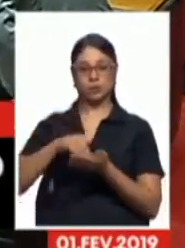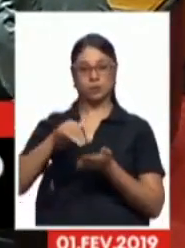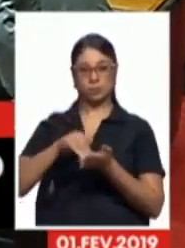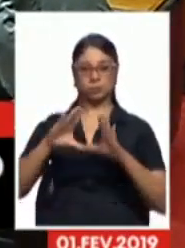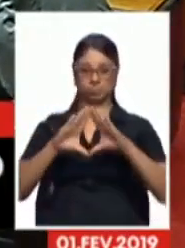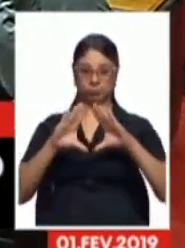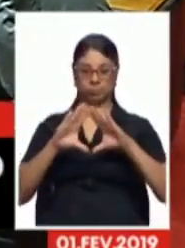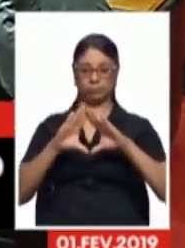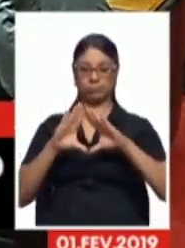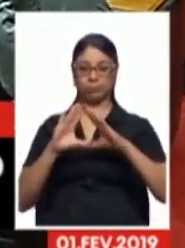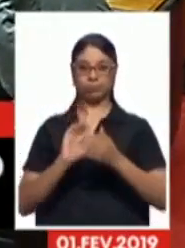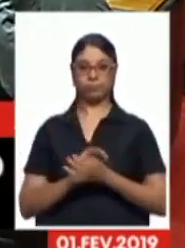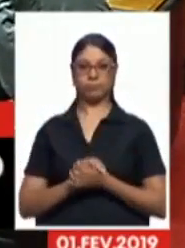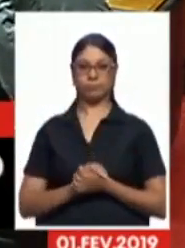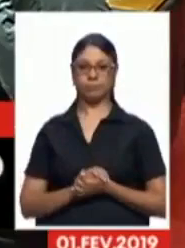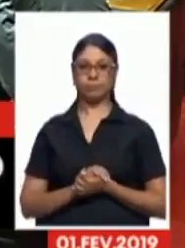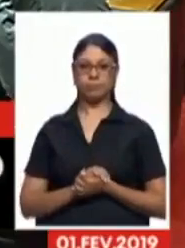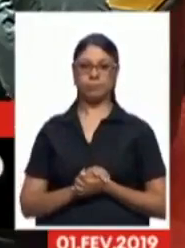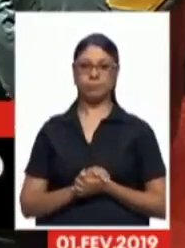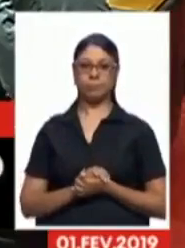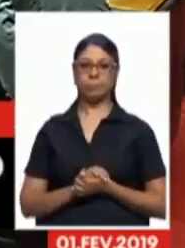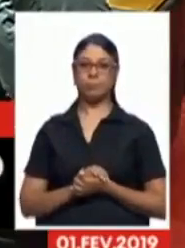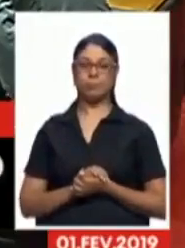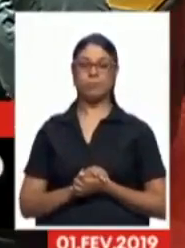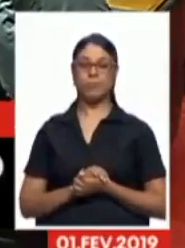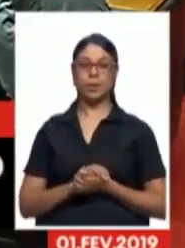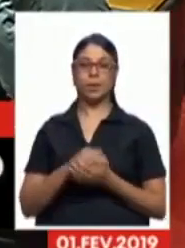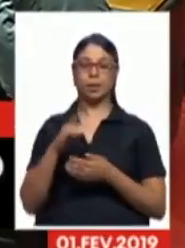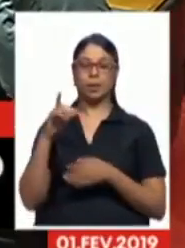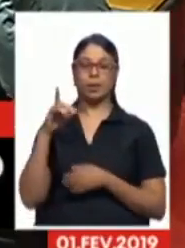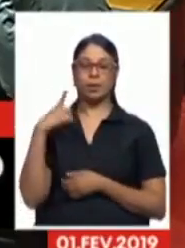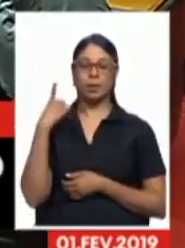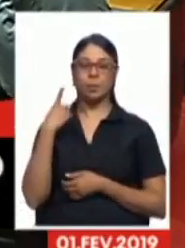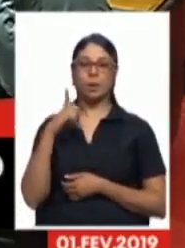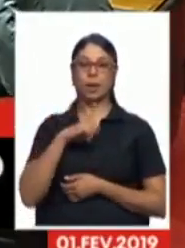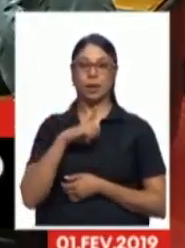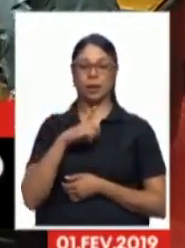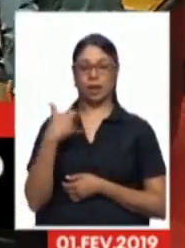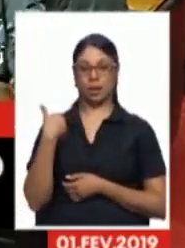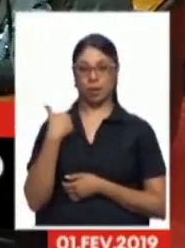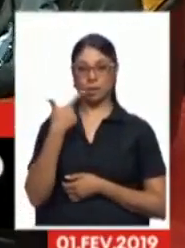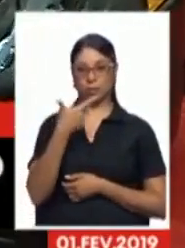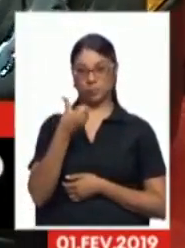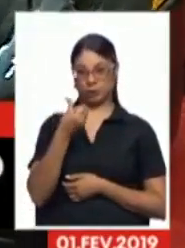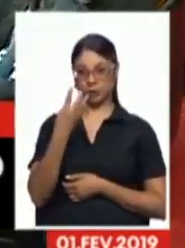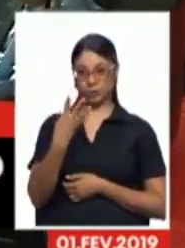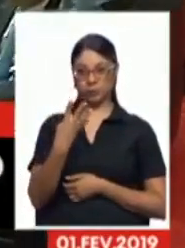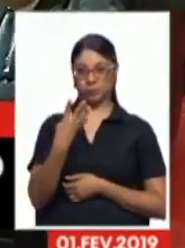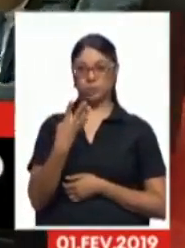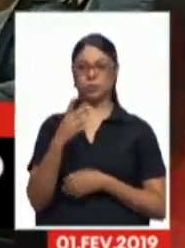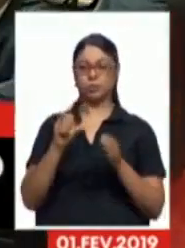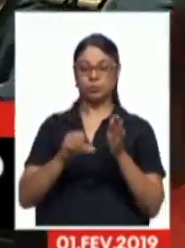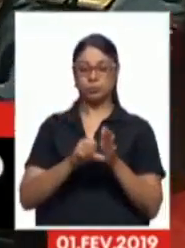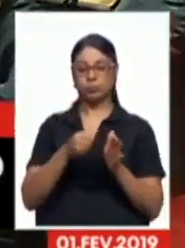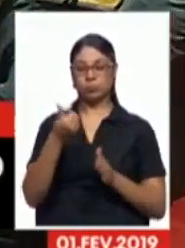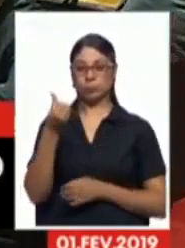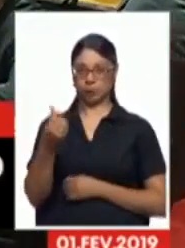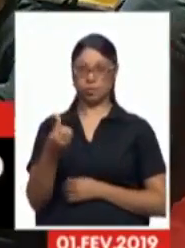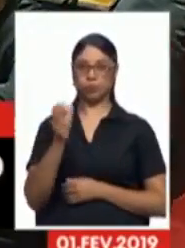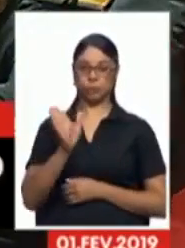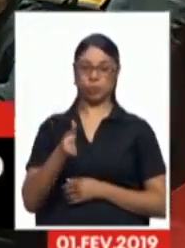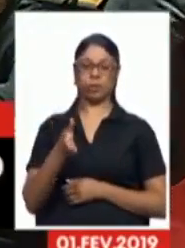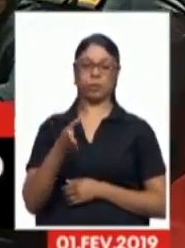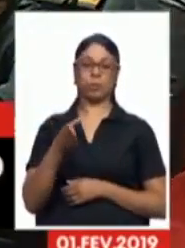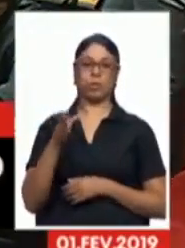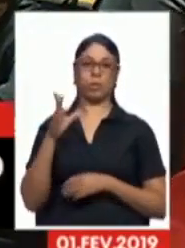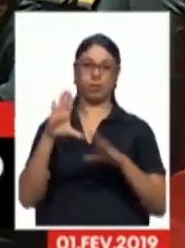Assembleia. Deputado Arlen Santiago, do PTB, tem 64 anos e foi reeleito para o sexto mandato na Assembleia. Ele chegou